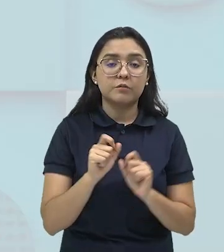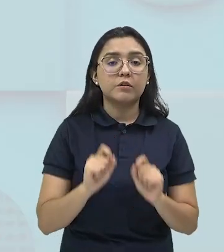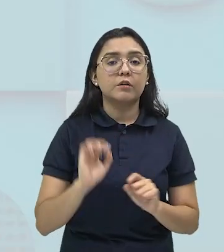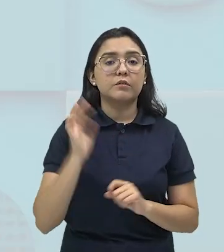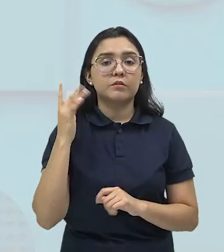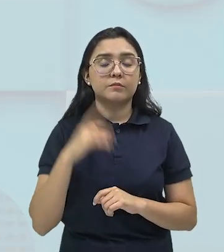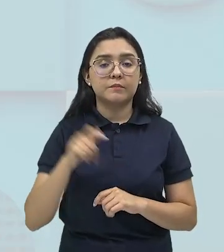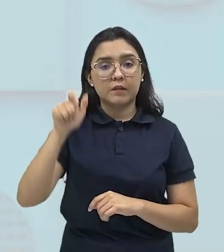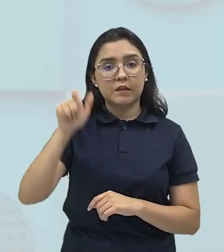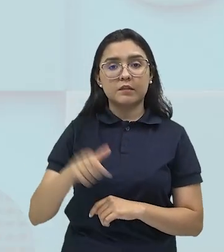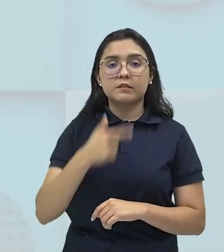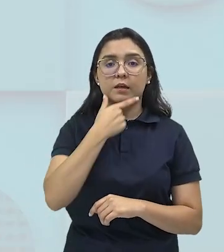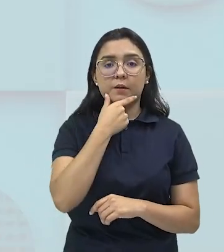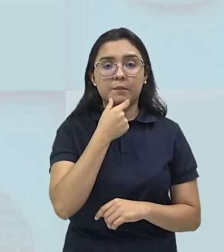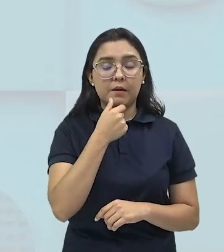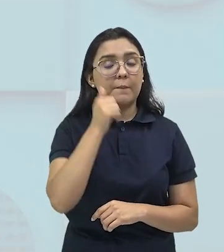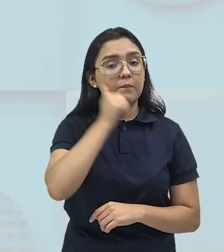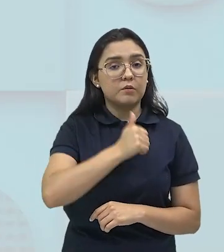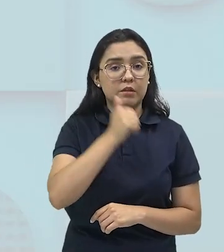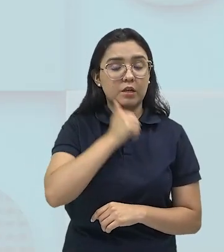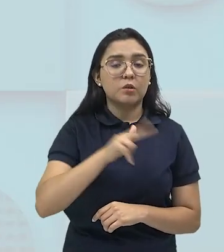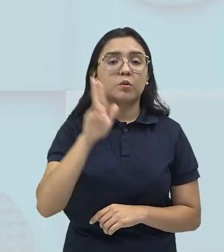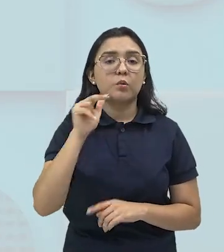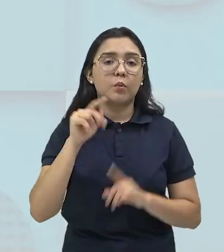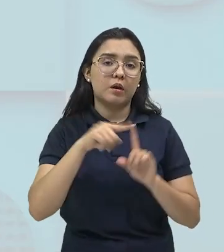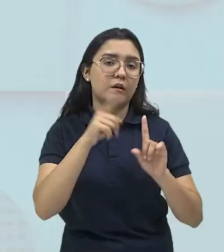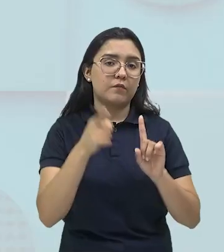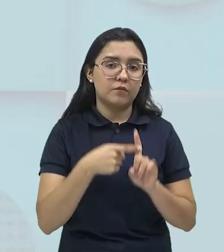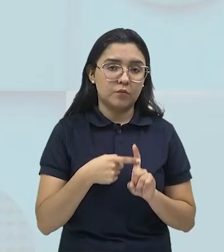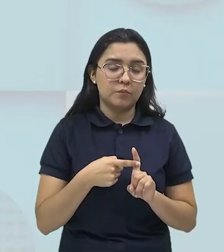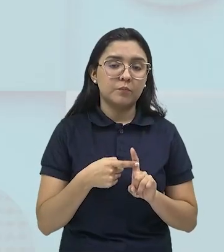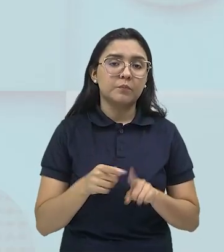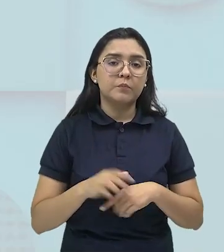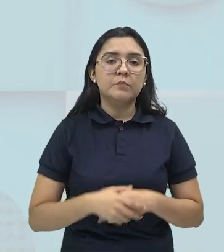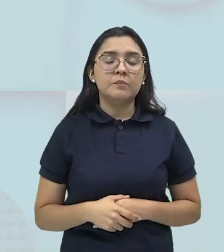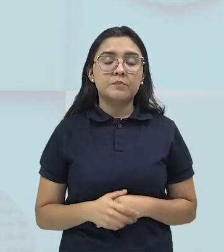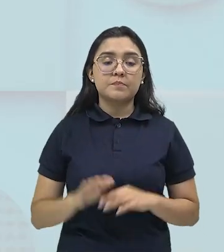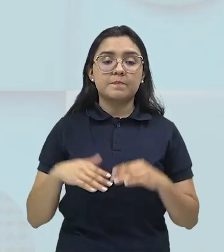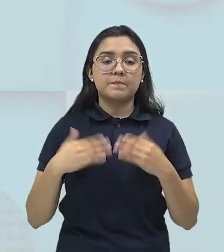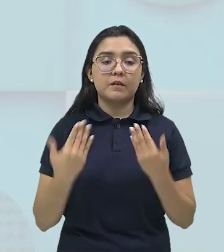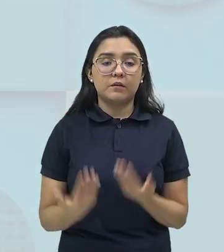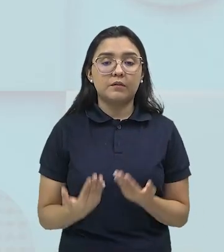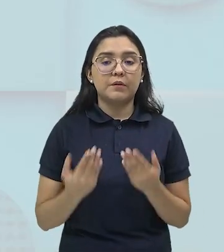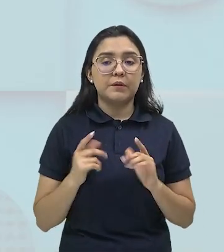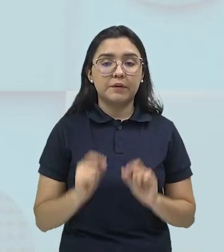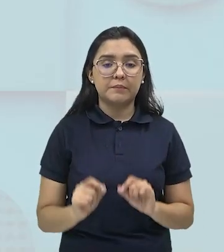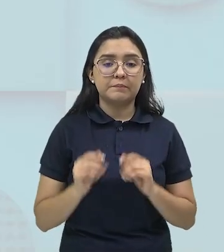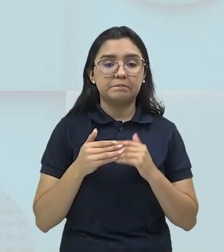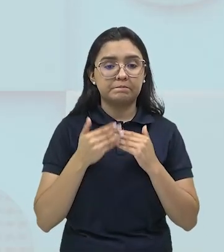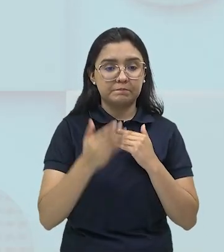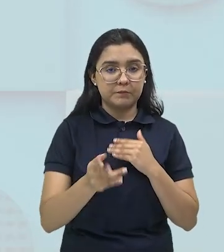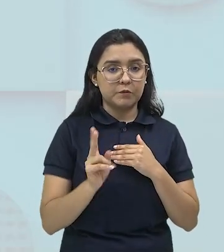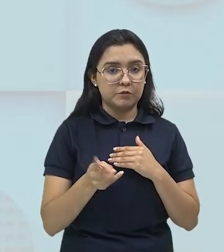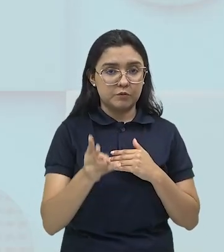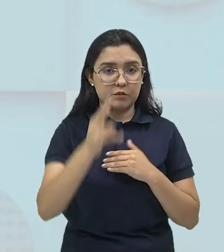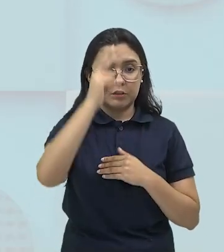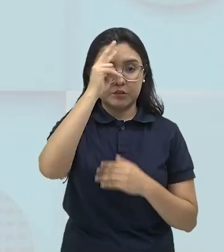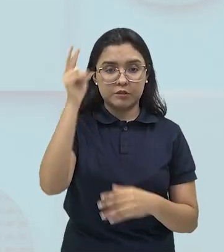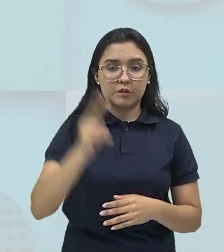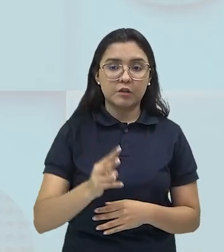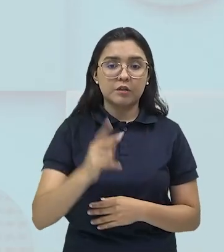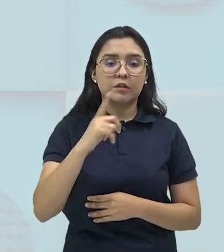a Dona Evarista nunca teve um filho, nunca engravidou, não é? Então, seguindo na história, nós vamos